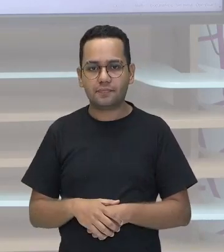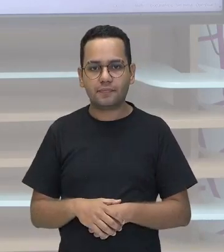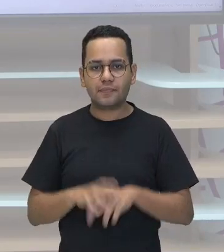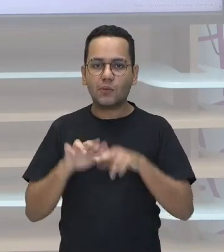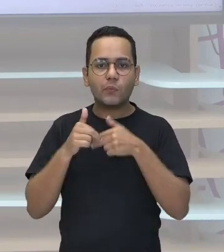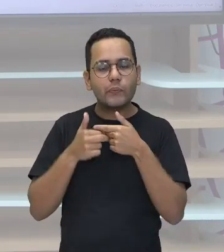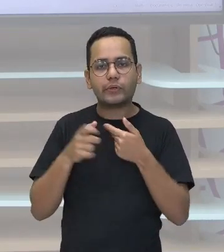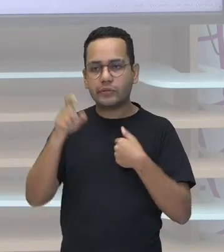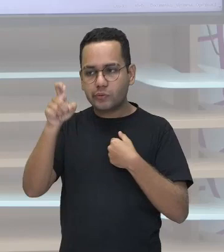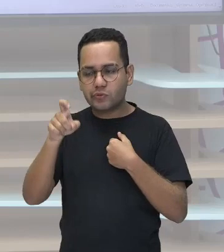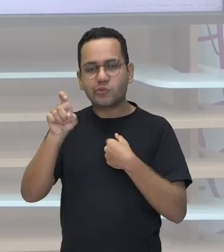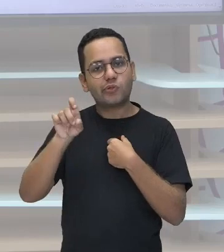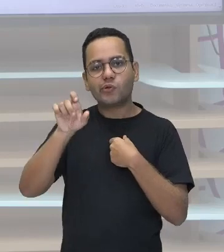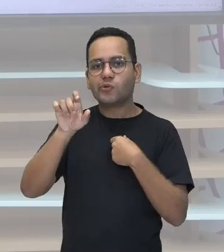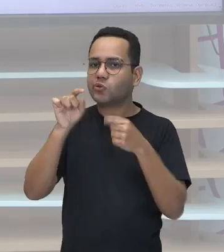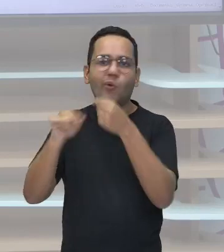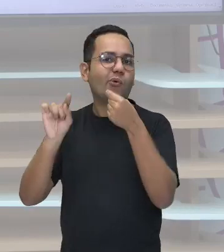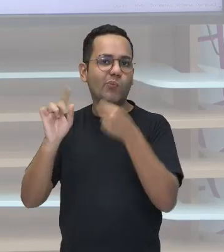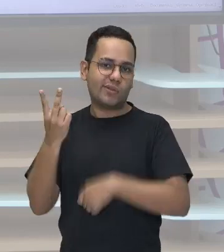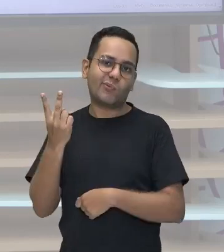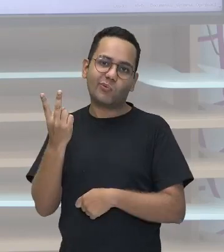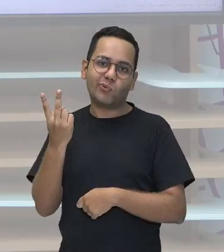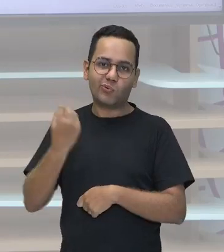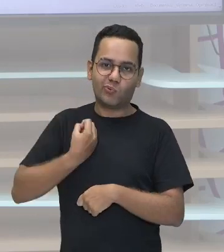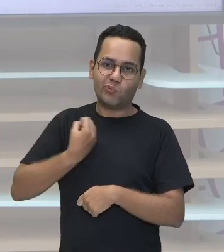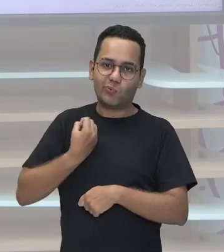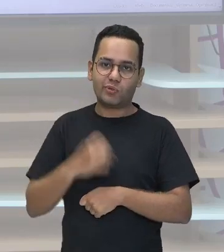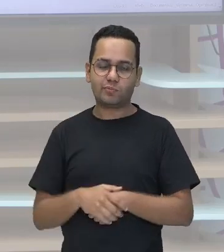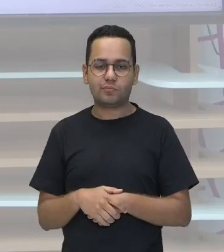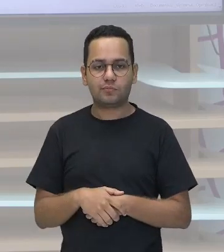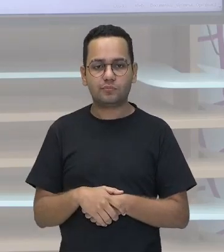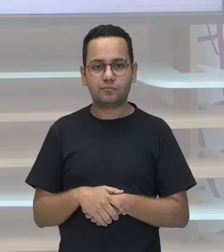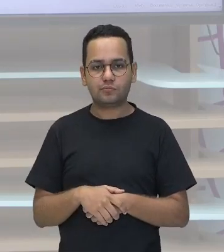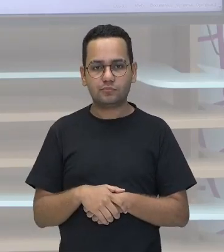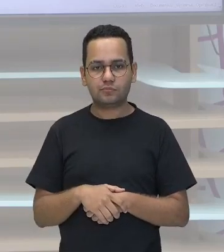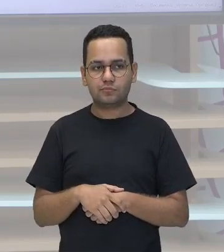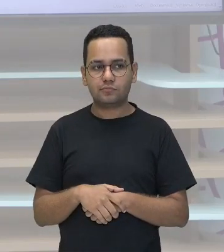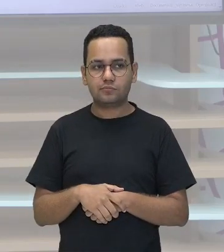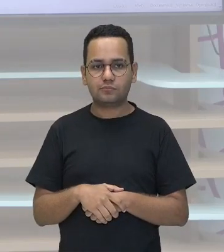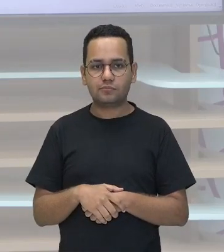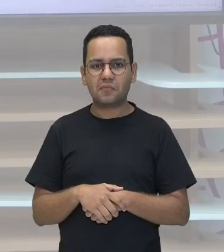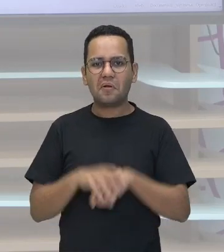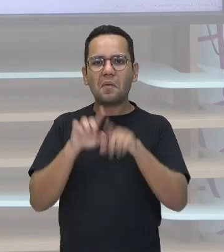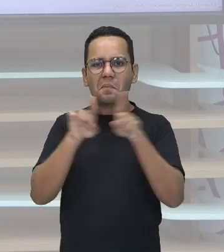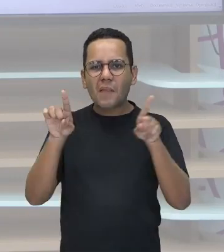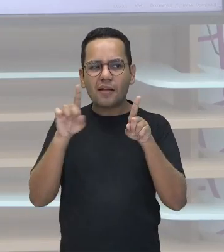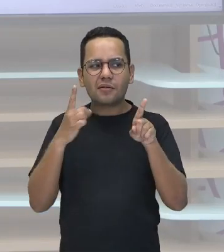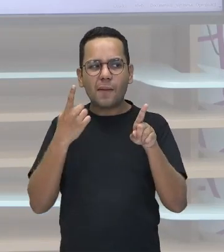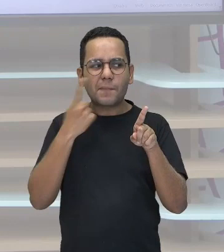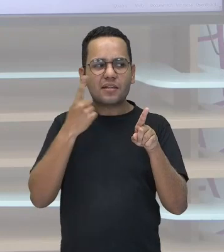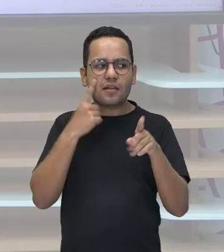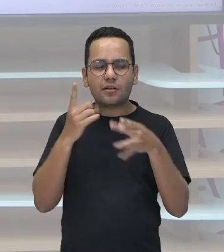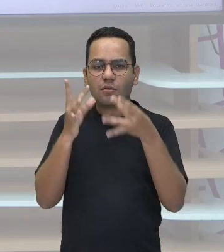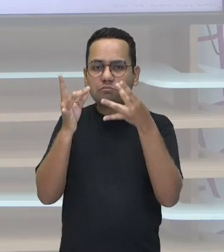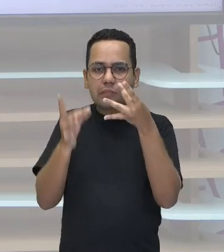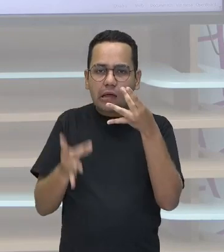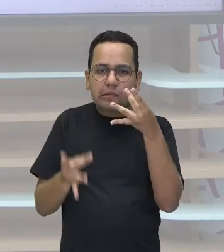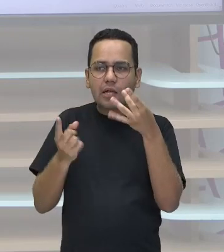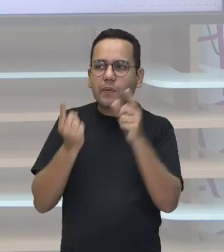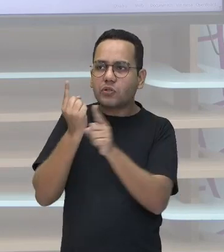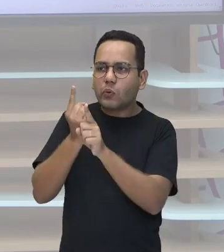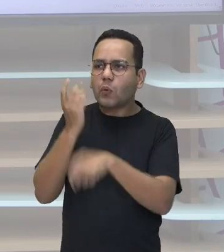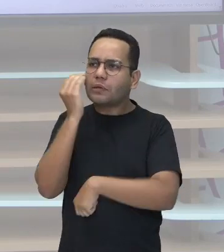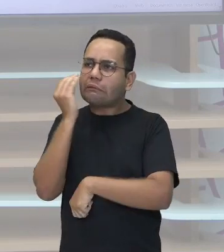2 tá agora imagina só a o trabalho que daria a gente ficar procurando esse valor de X testando